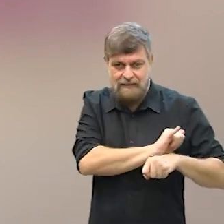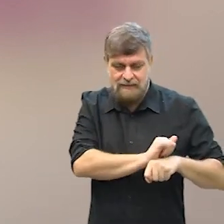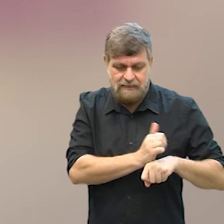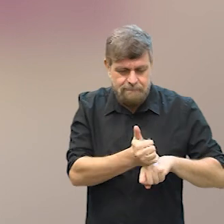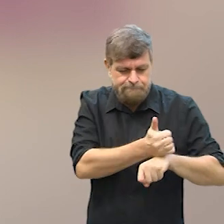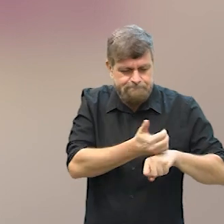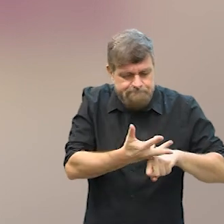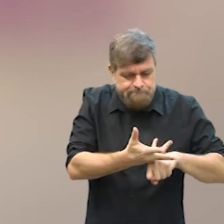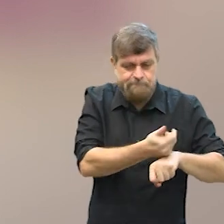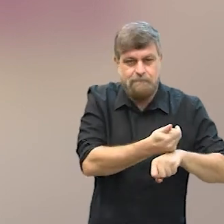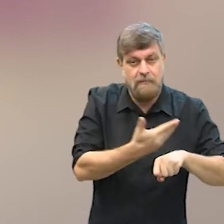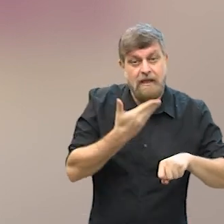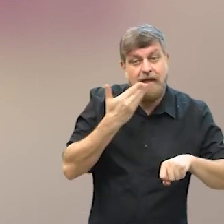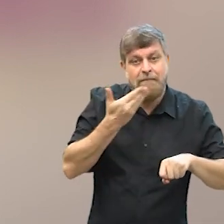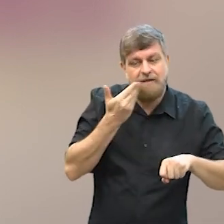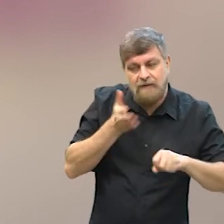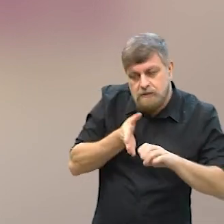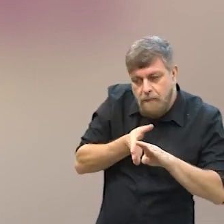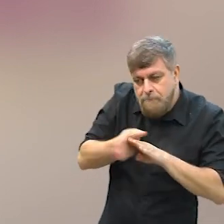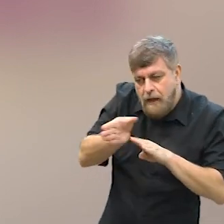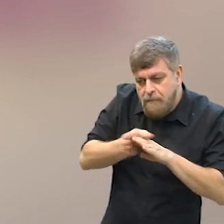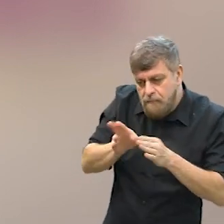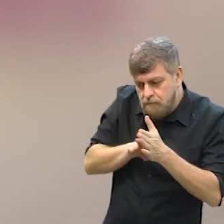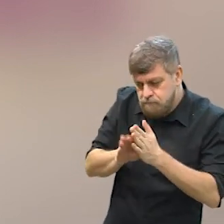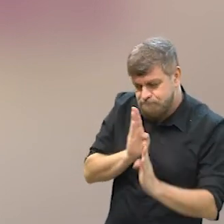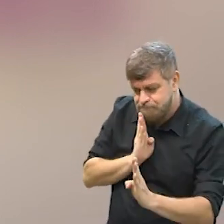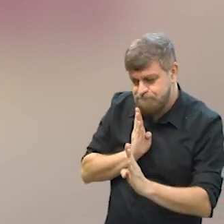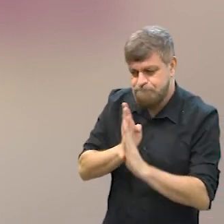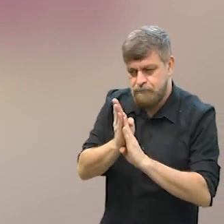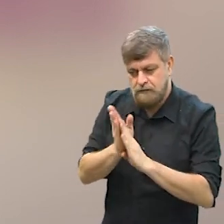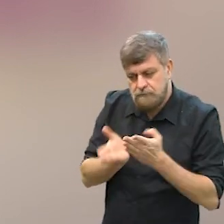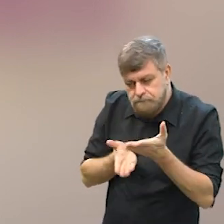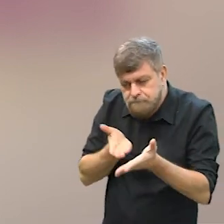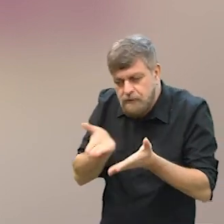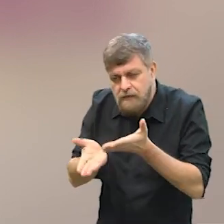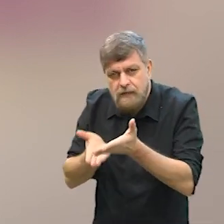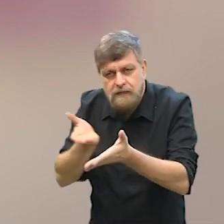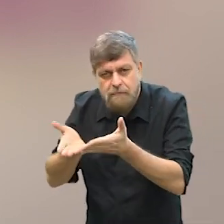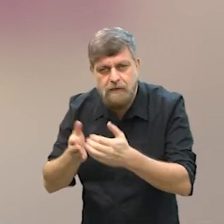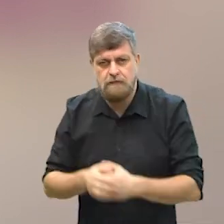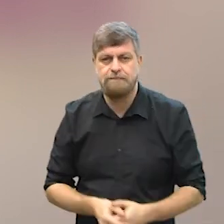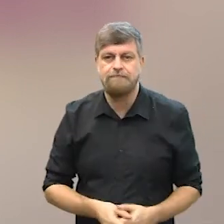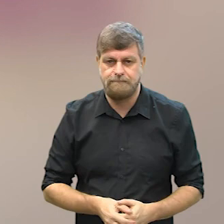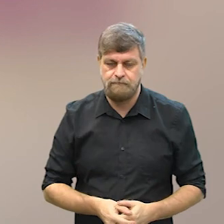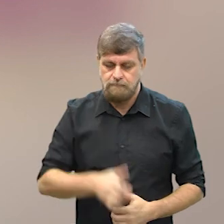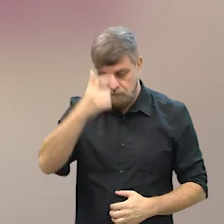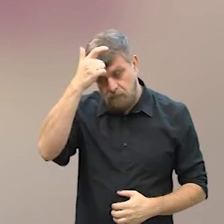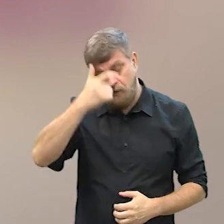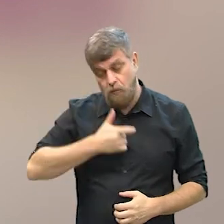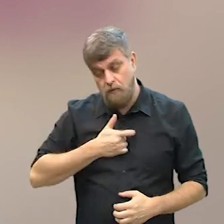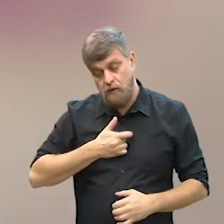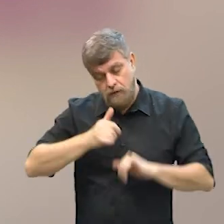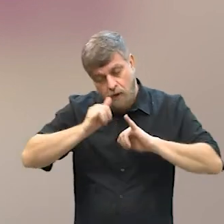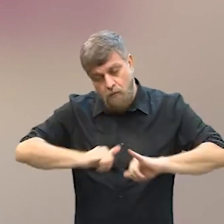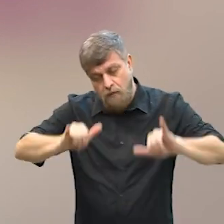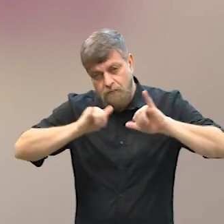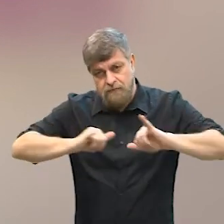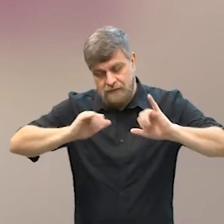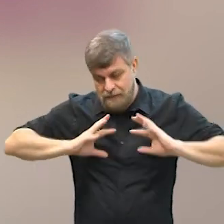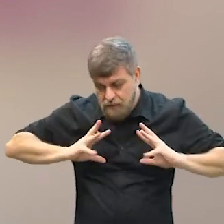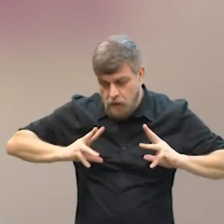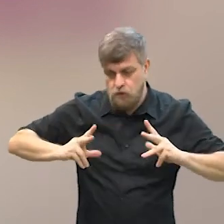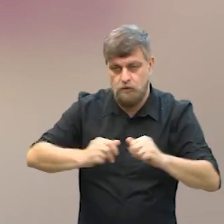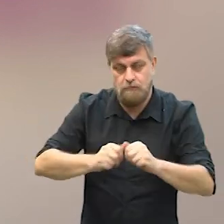dizer, uma facilidade maior de obter um diagnóstico e orientá-lo quanto ao tratamento. Então, essa seria uma